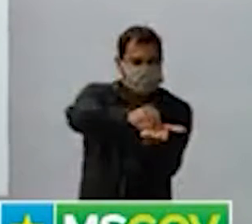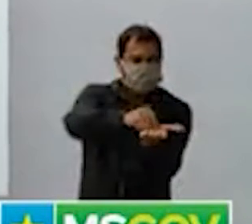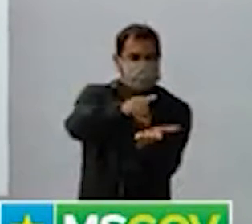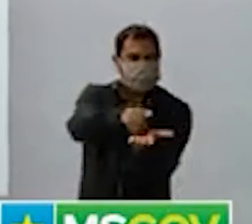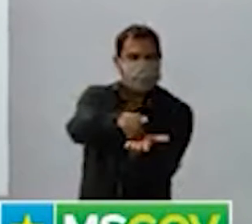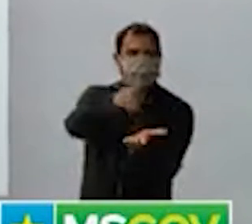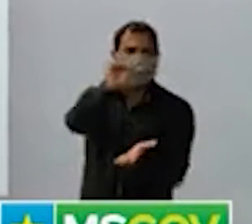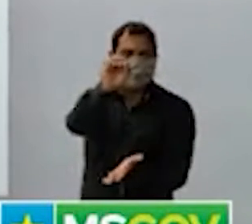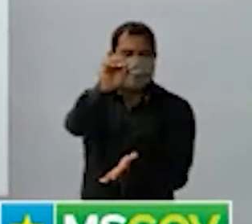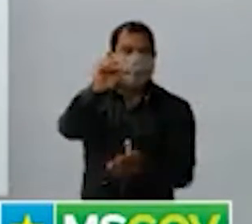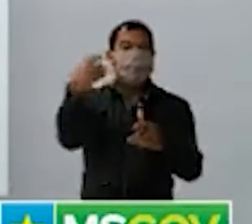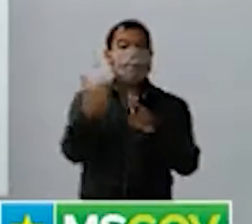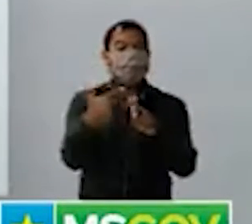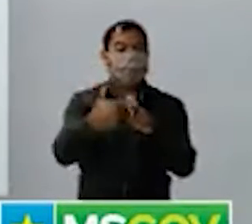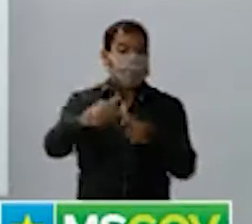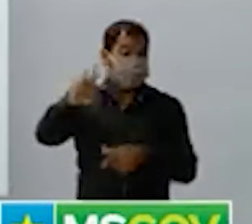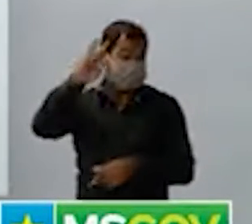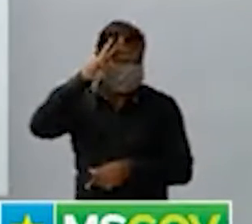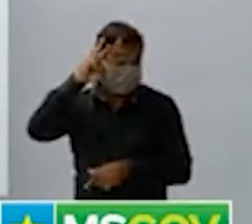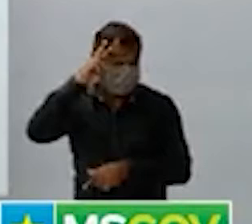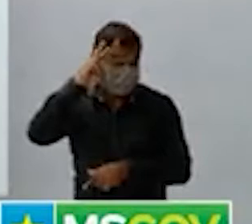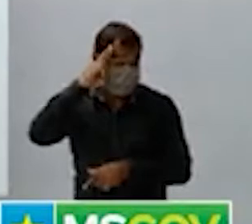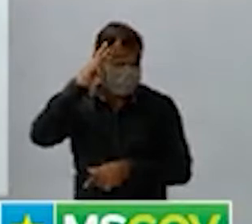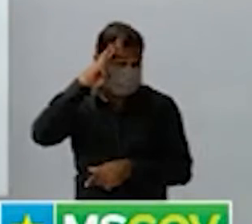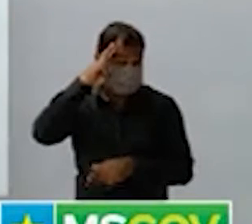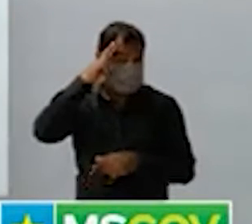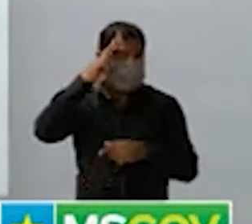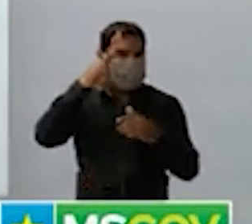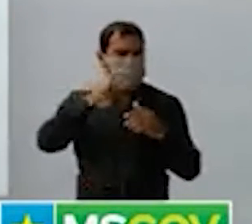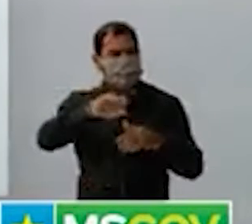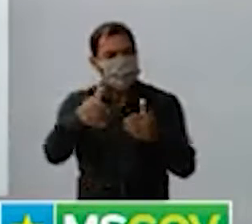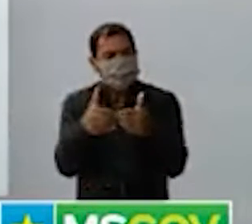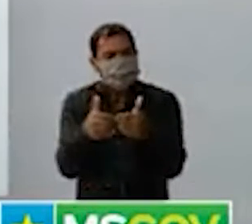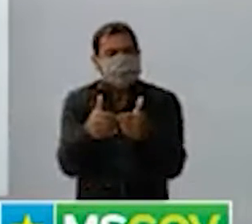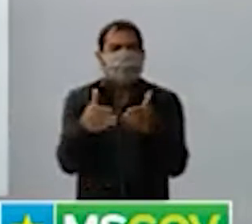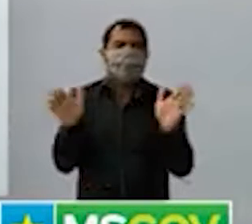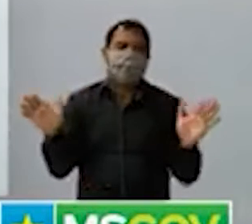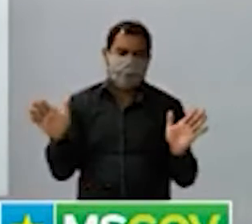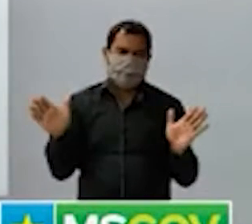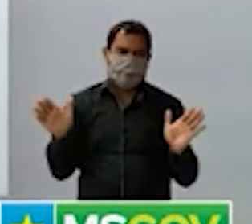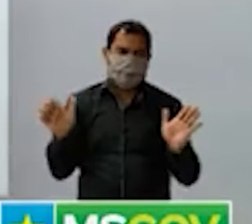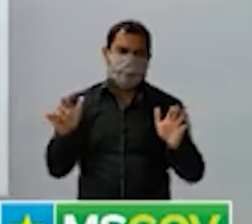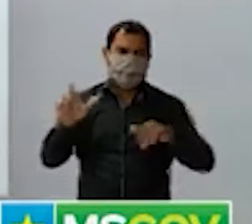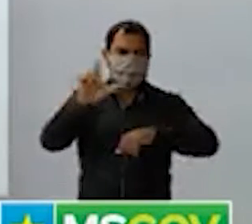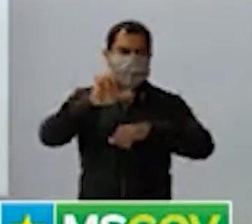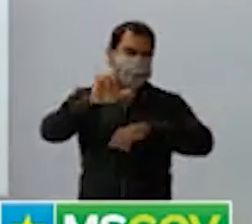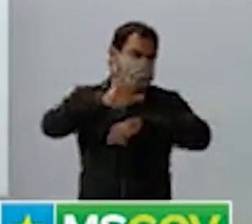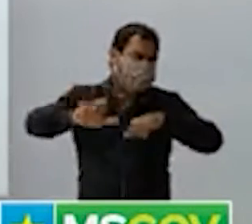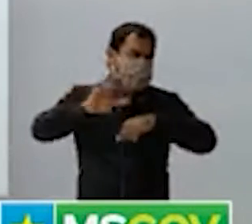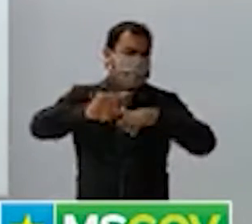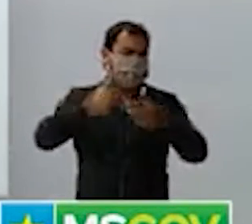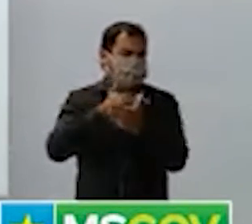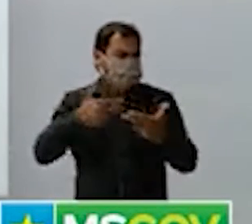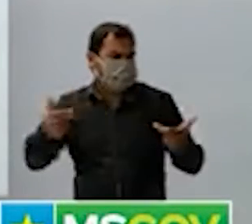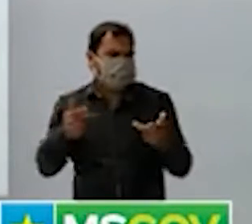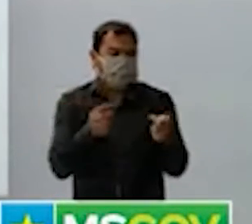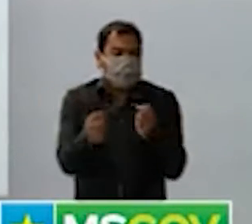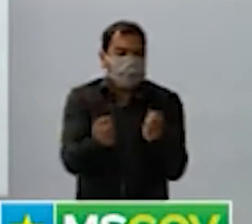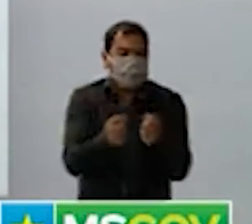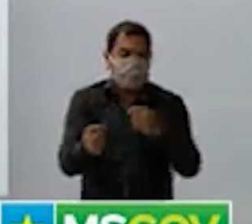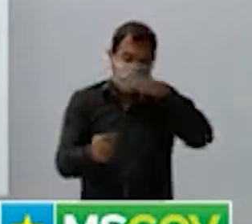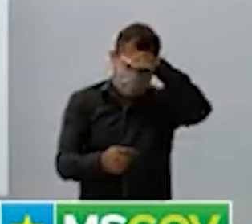segunda-feira permite o funcionamento praticamente e todas as atividades econômicas do Mato Grosso do Sul